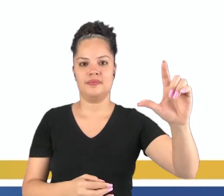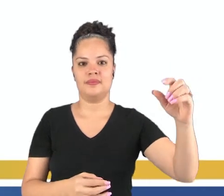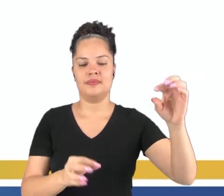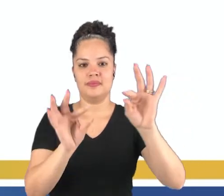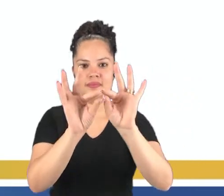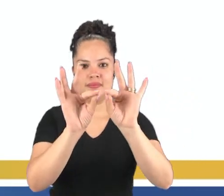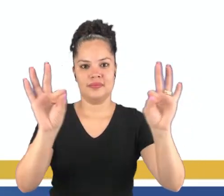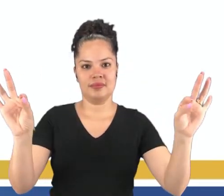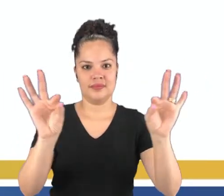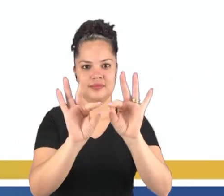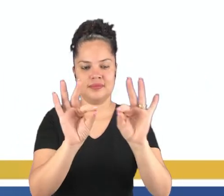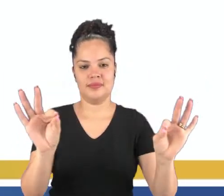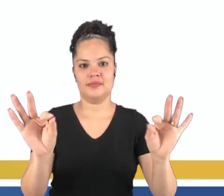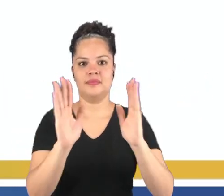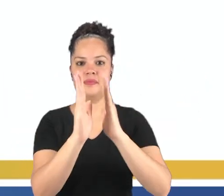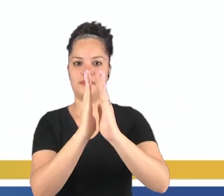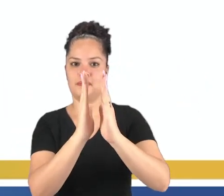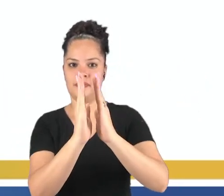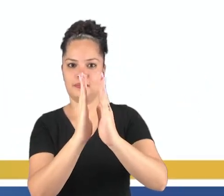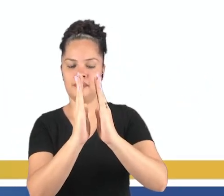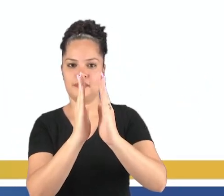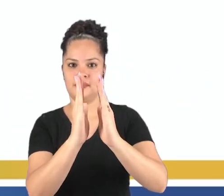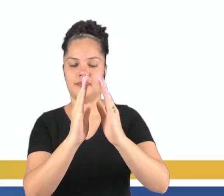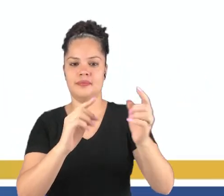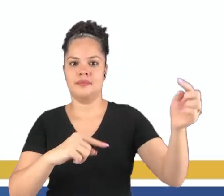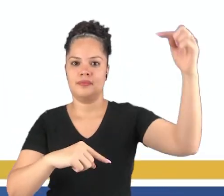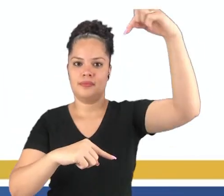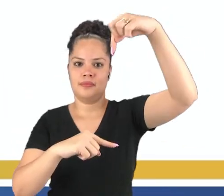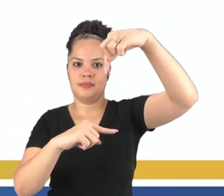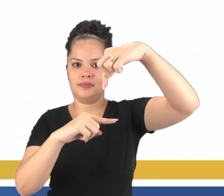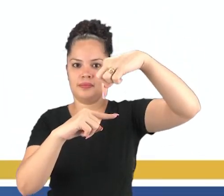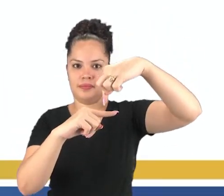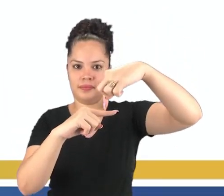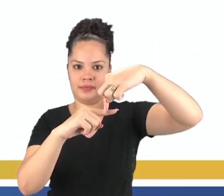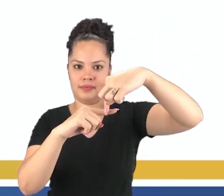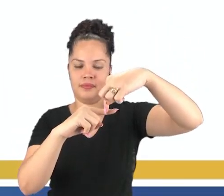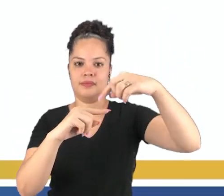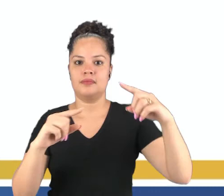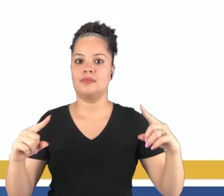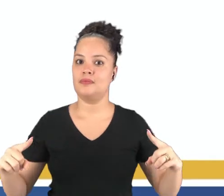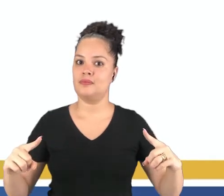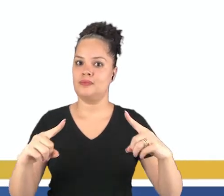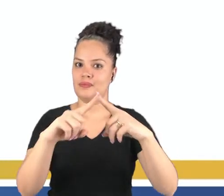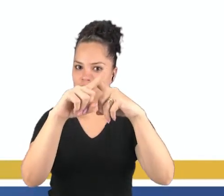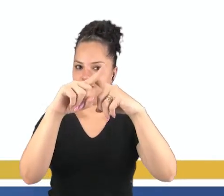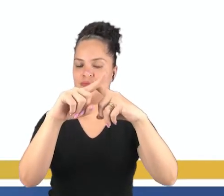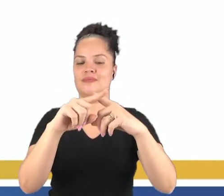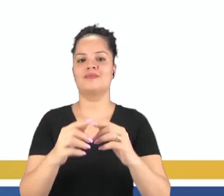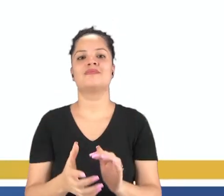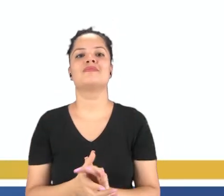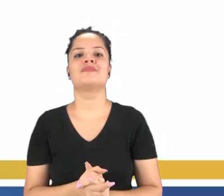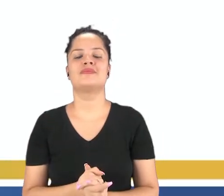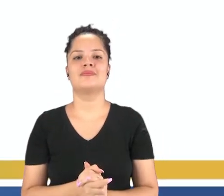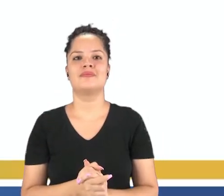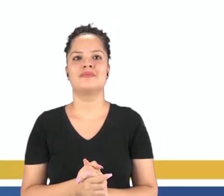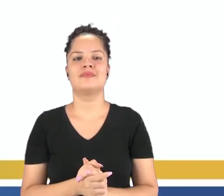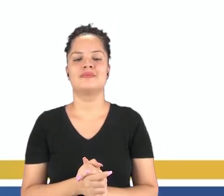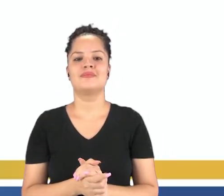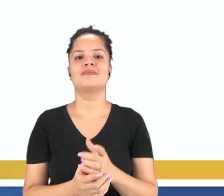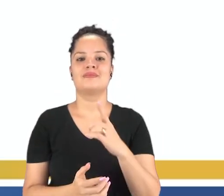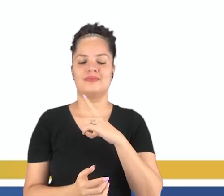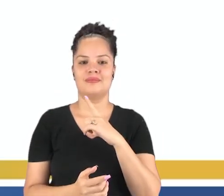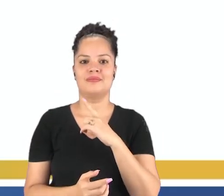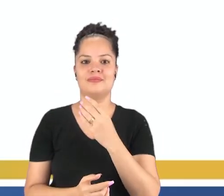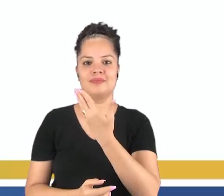em paralelas, perpendiculares ou concorrentes, certo? Então, aqui nós